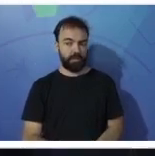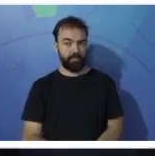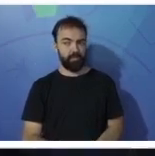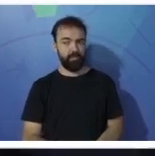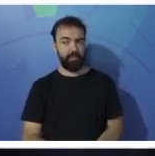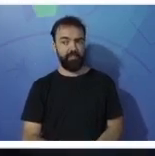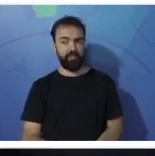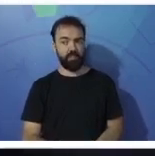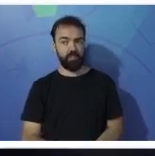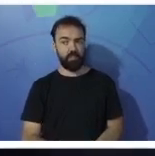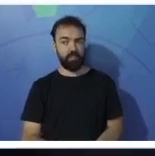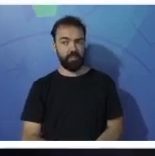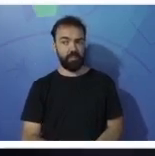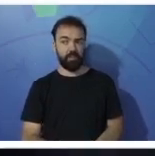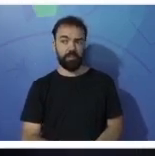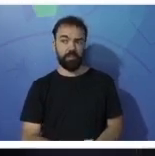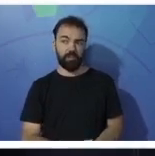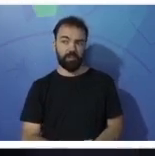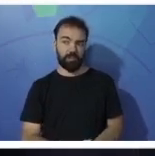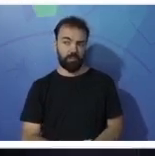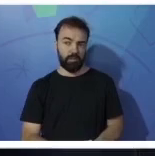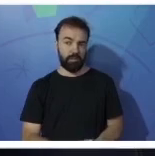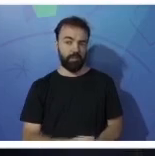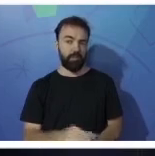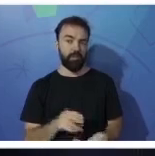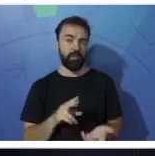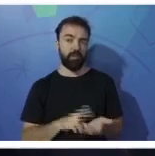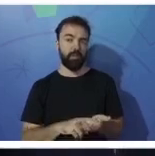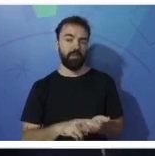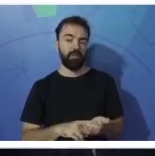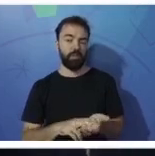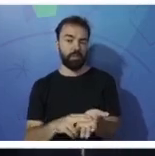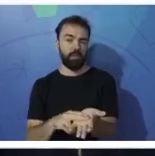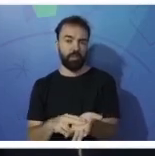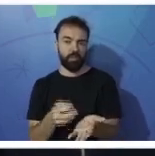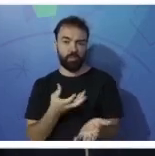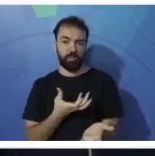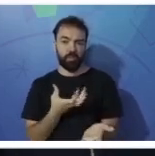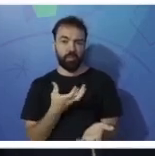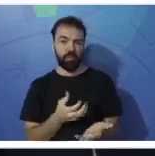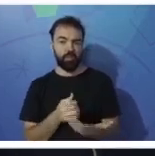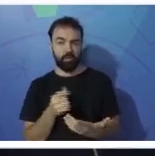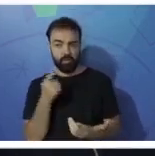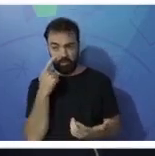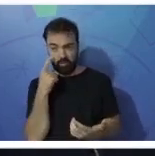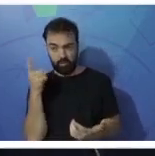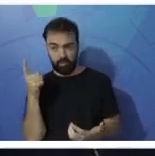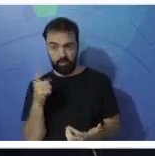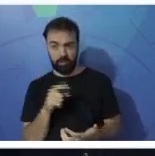Papai Noel, qual foi o local e a data em que ela foi escrita? Vamos ver?